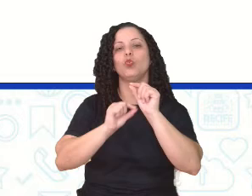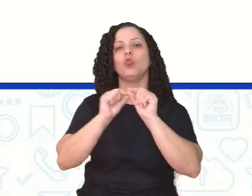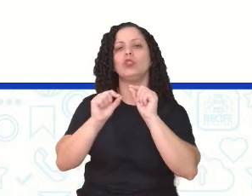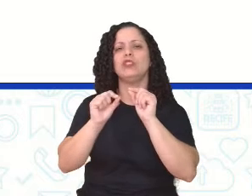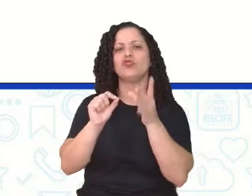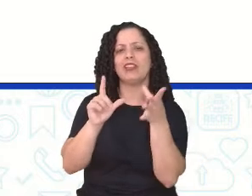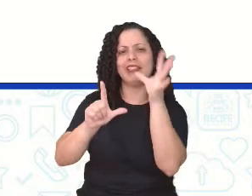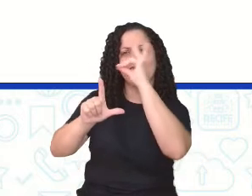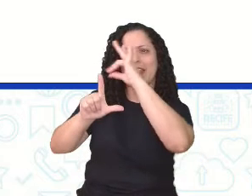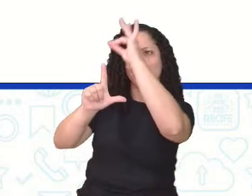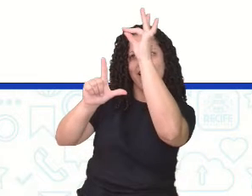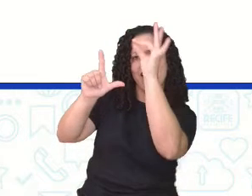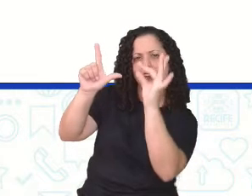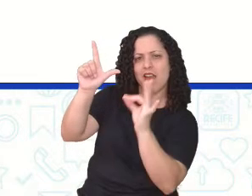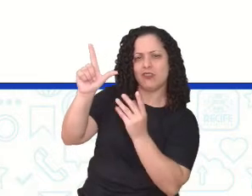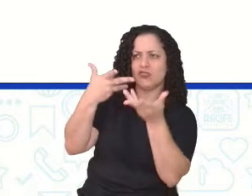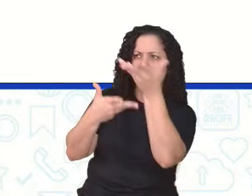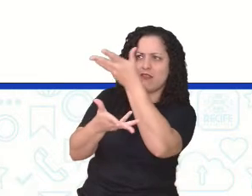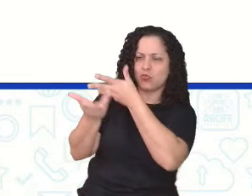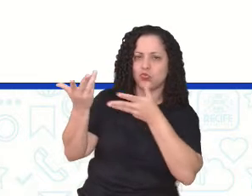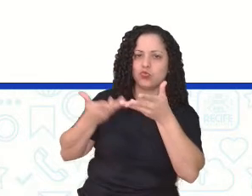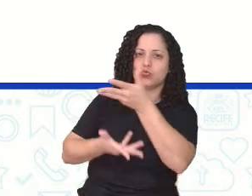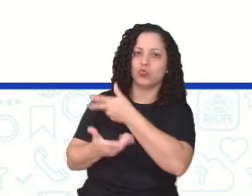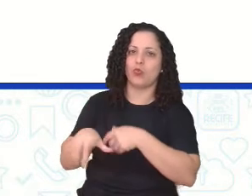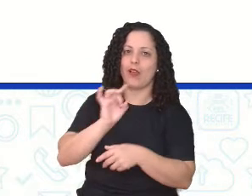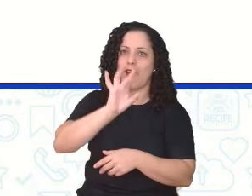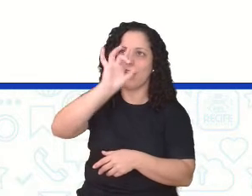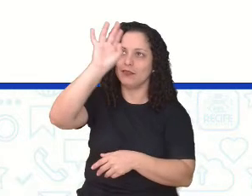partes interagindo umas com as outras, que a gente vai ver